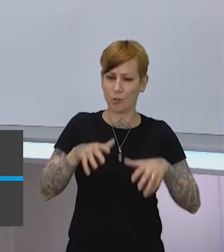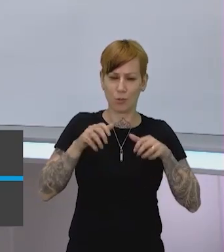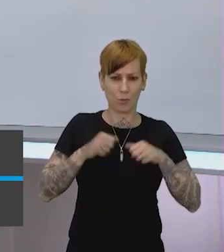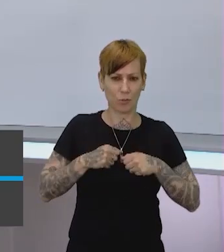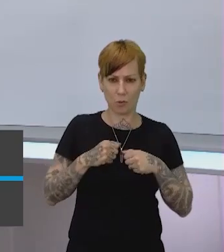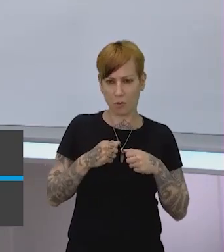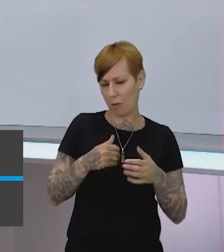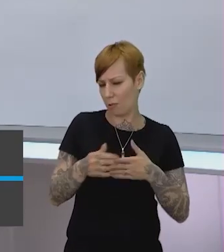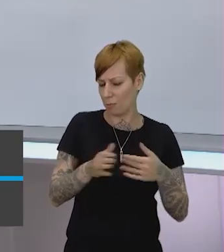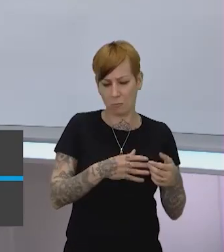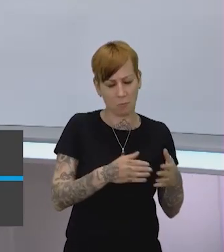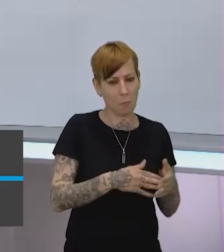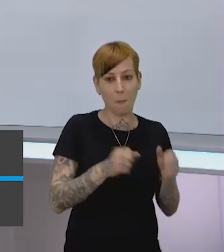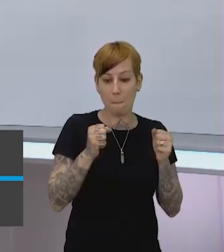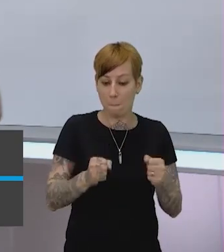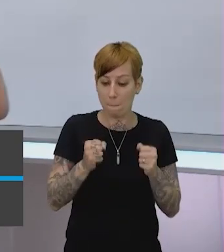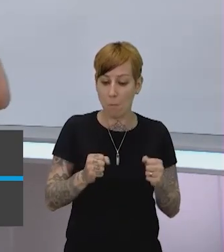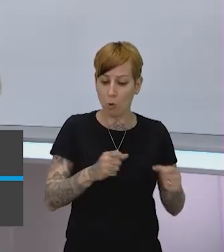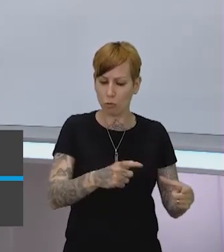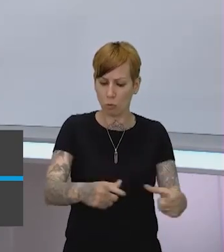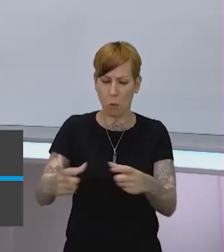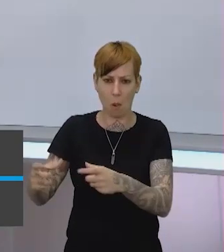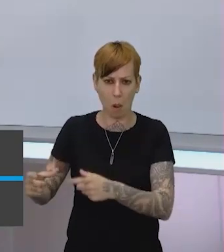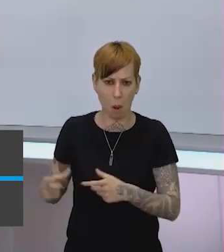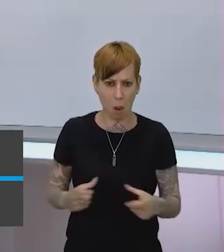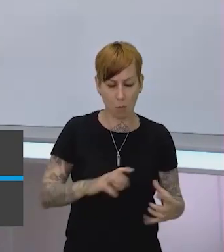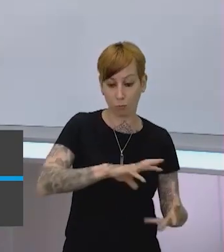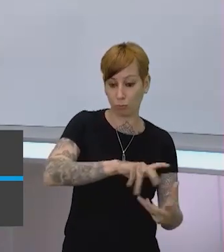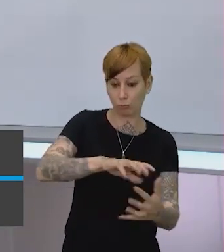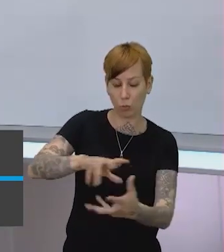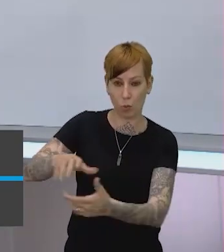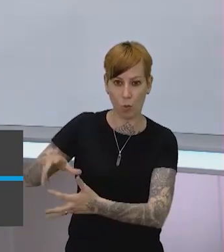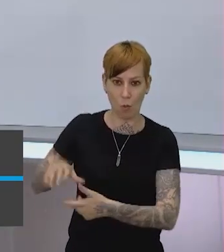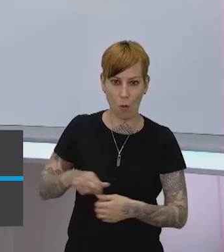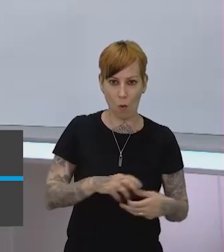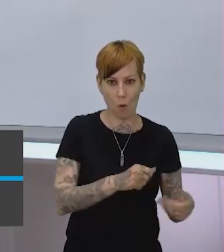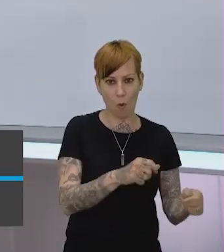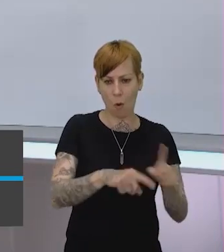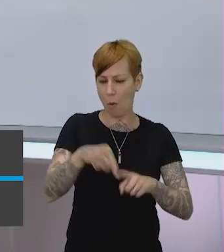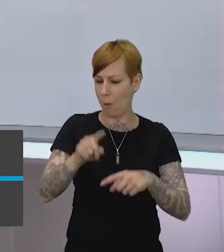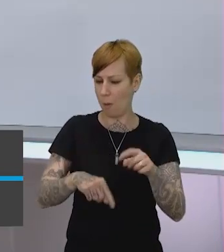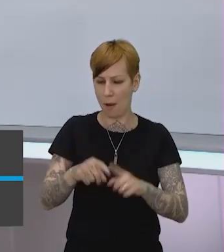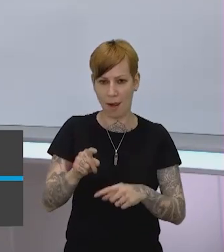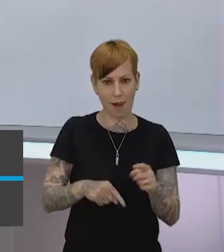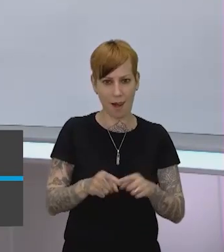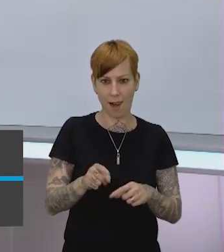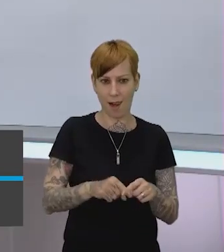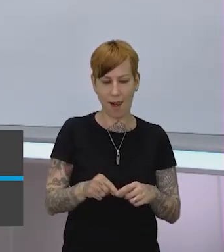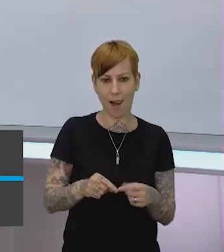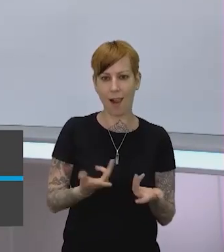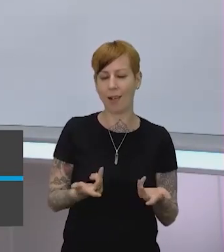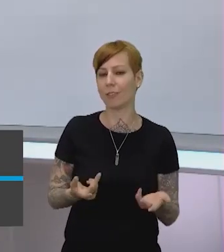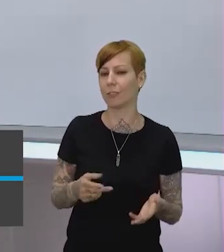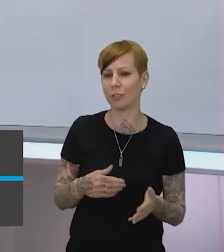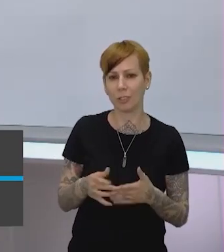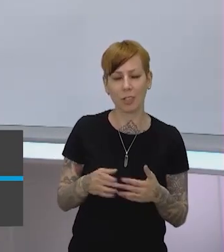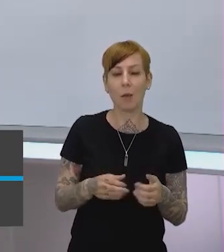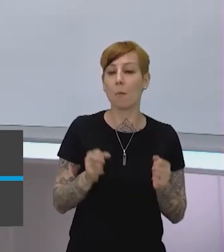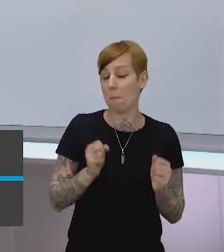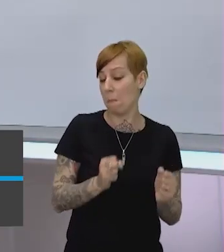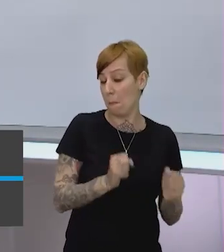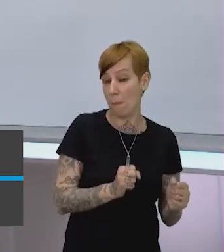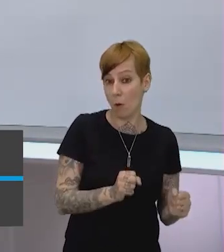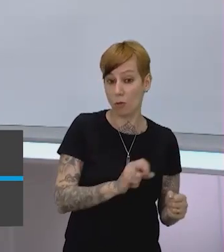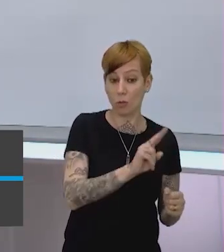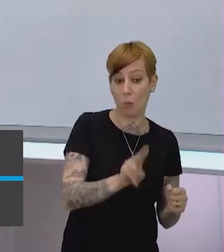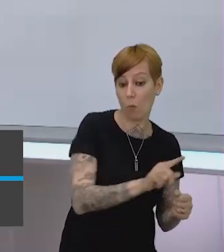objetos locais, né? Podem ser objetos globais. Esses objetos são técnicos. Num lugar, esse objeto ele tem uma função. No